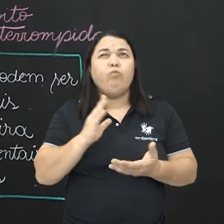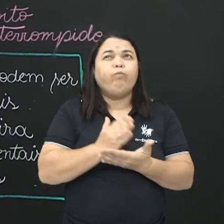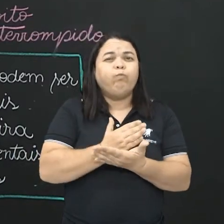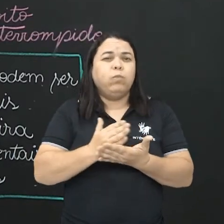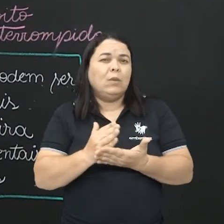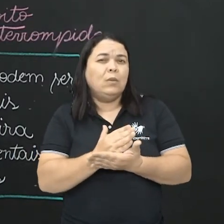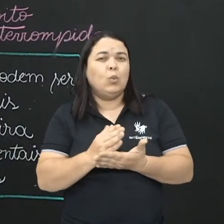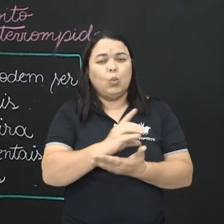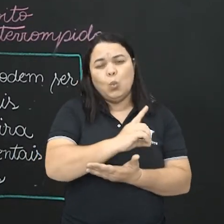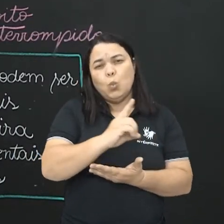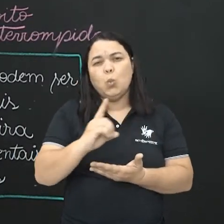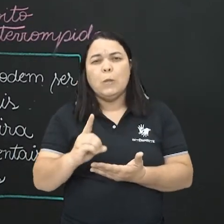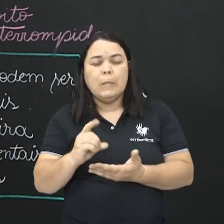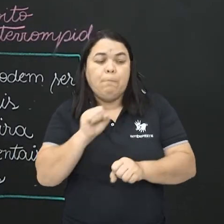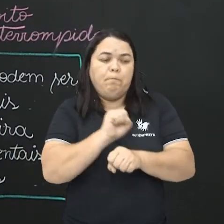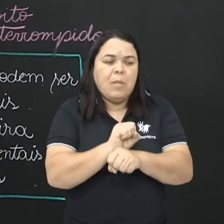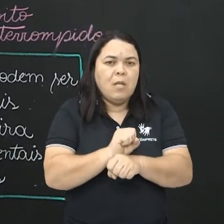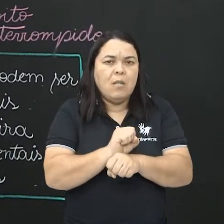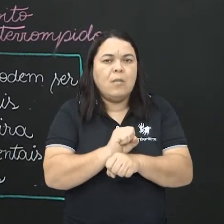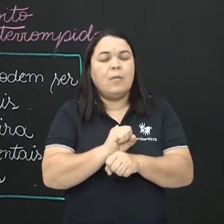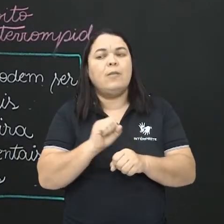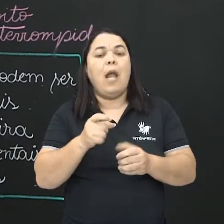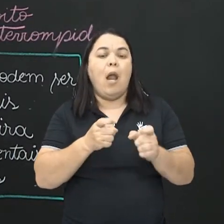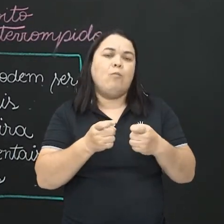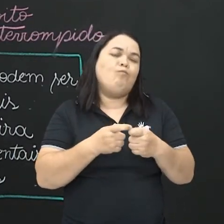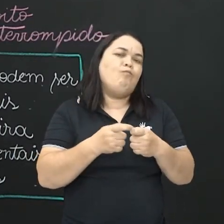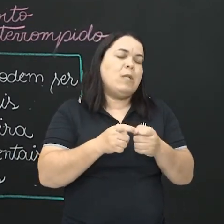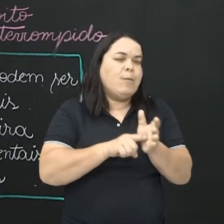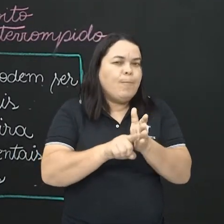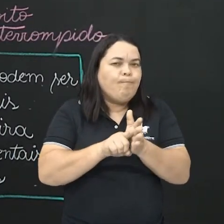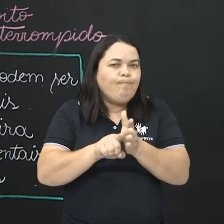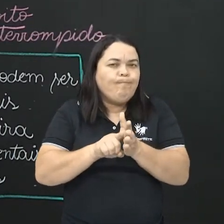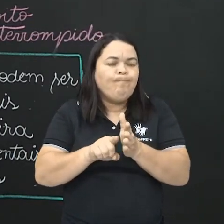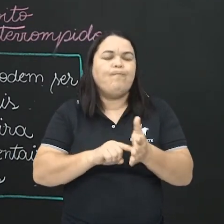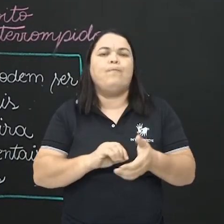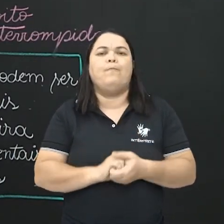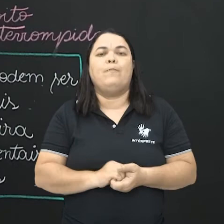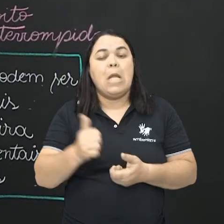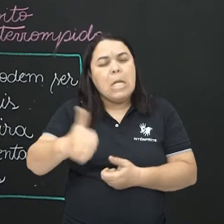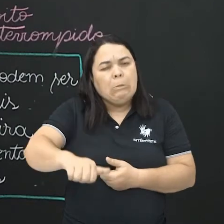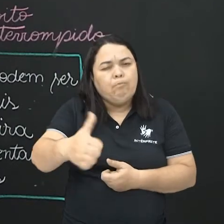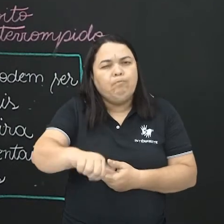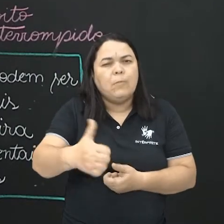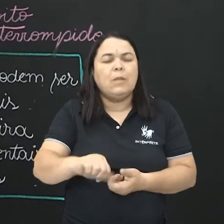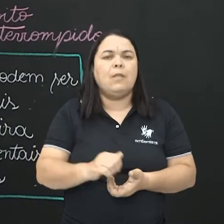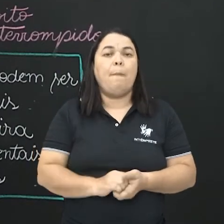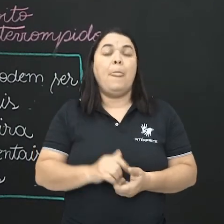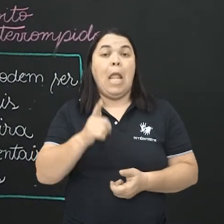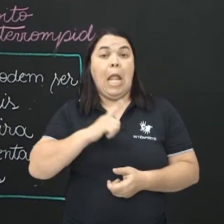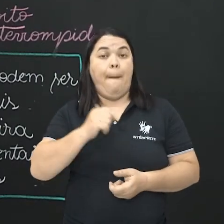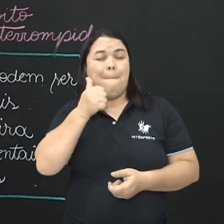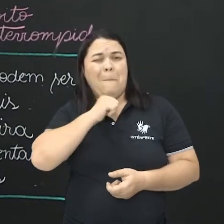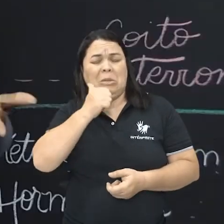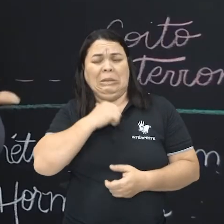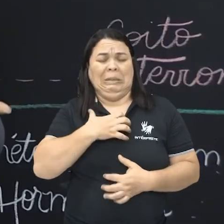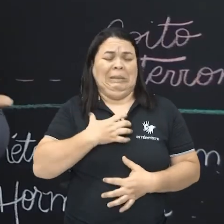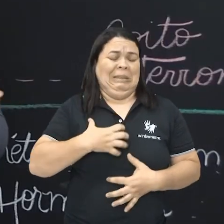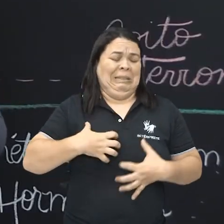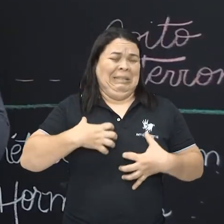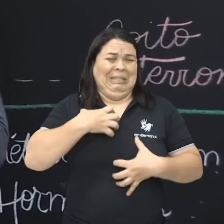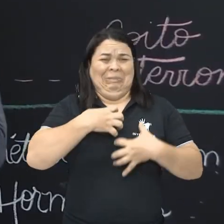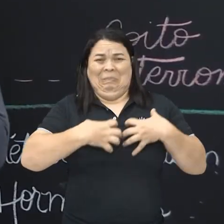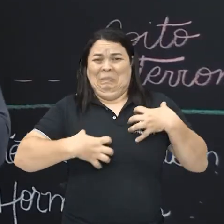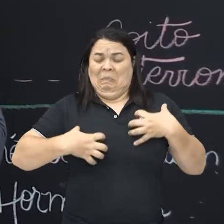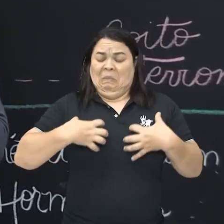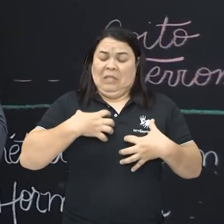fazer uma pausa, tem que se analisar isso aí. Muitas mulheres reclamam de efeitos colaterais, mas isso também é bem